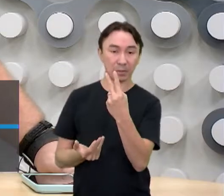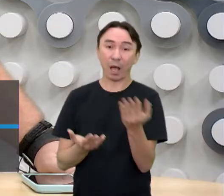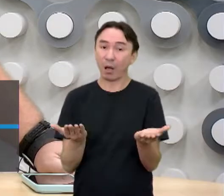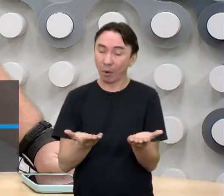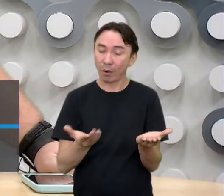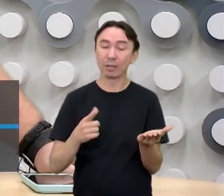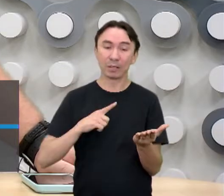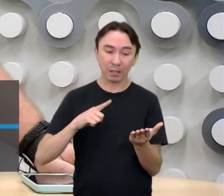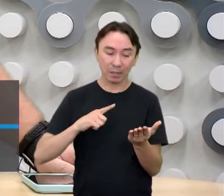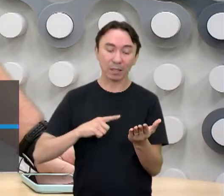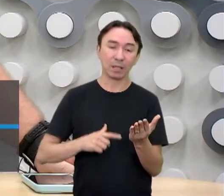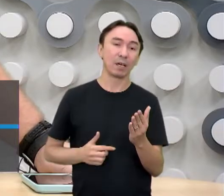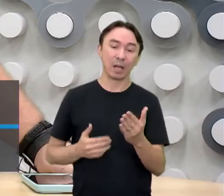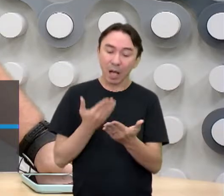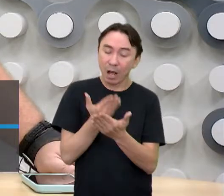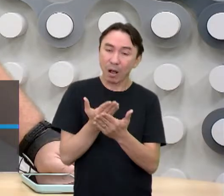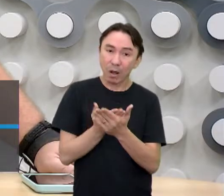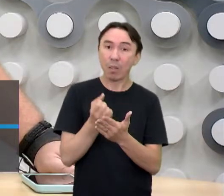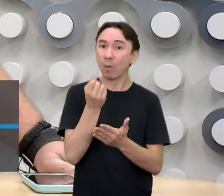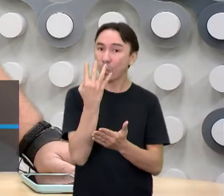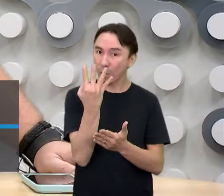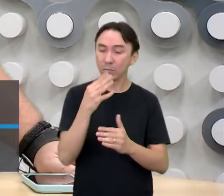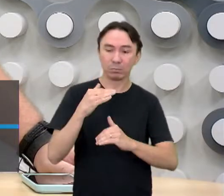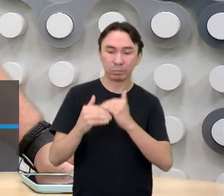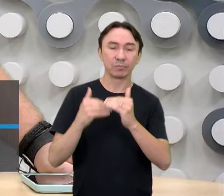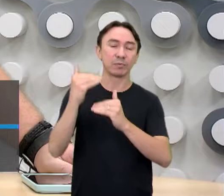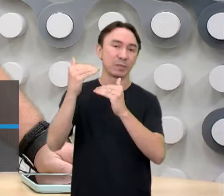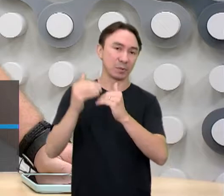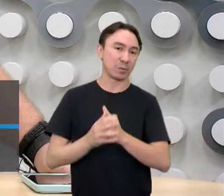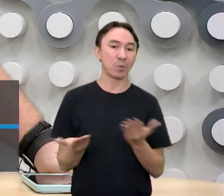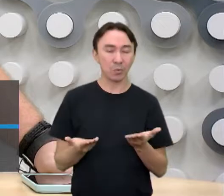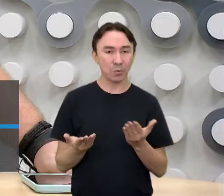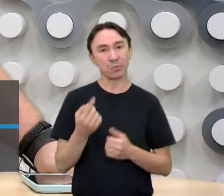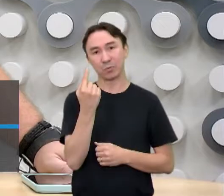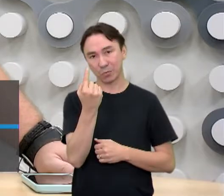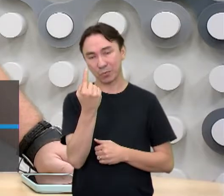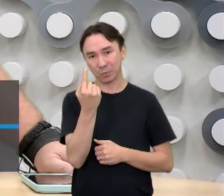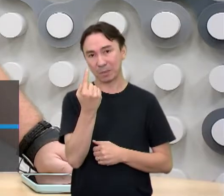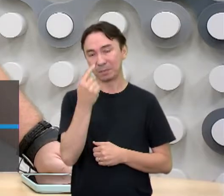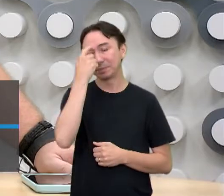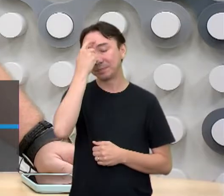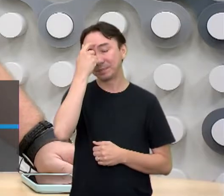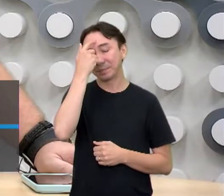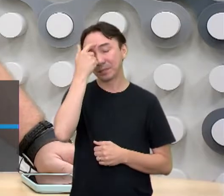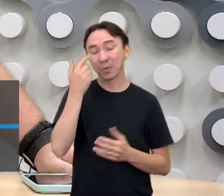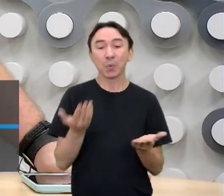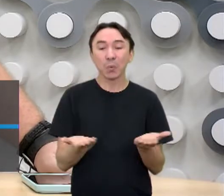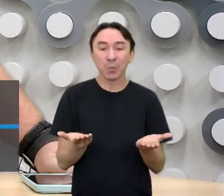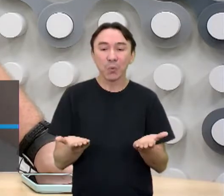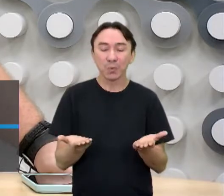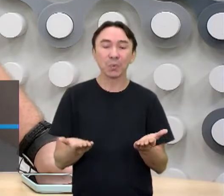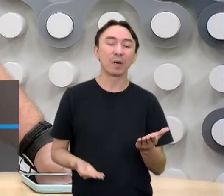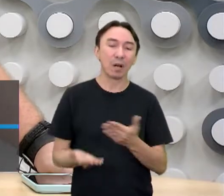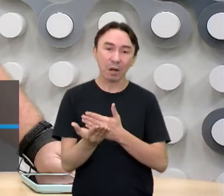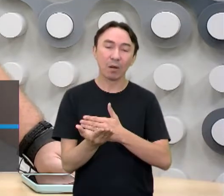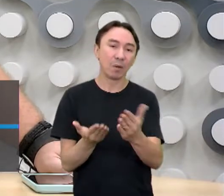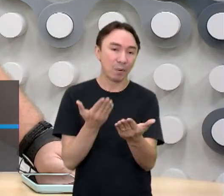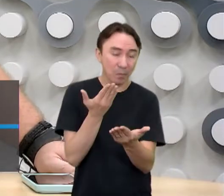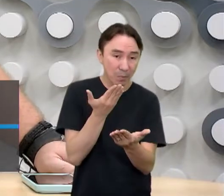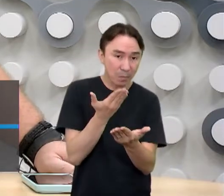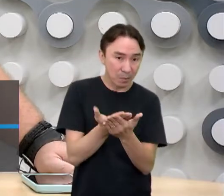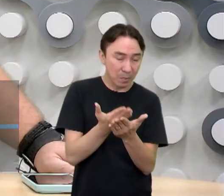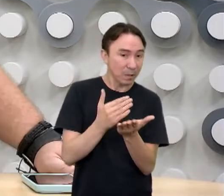né? Começando aí com o desenvolvimento 1 de hoje, né? E nós vamos ver aí, antes de começar a aula, as habilidades. Então vamos lá